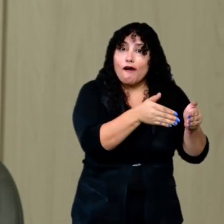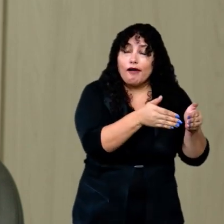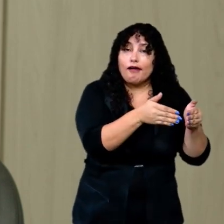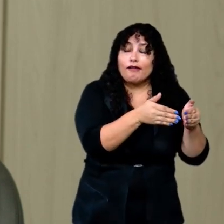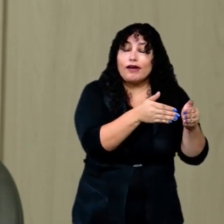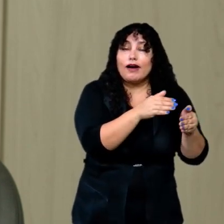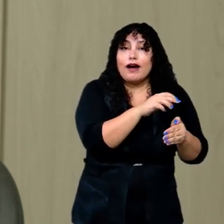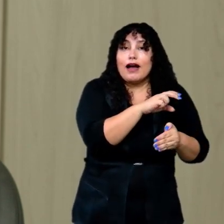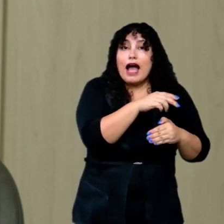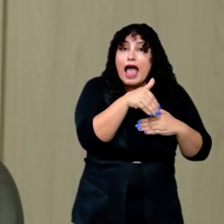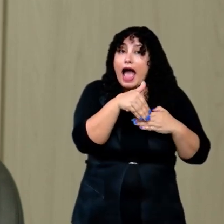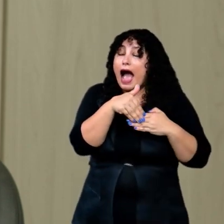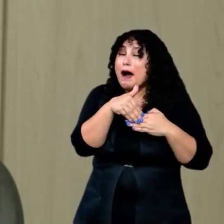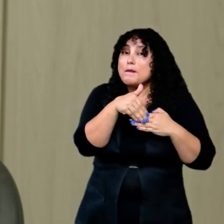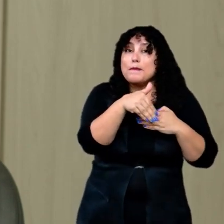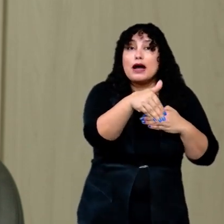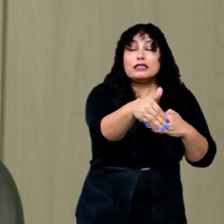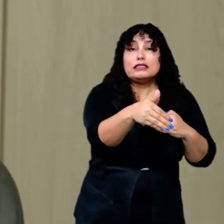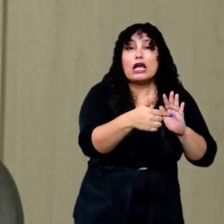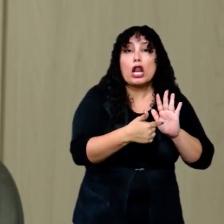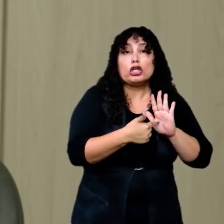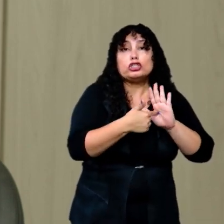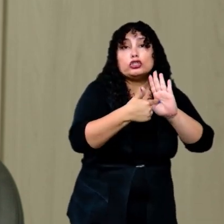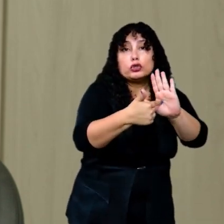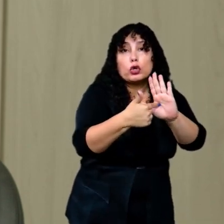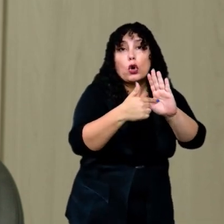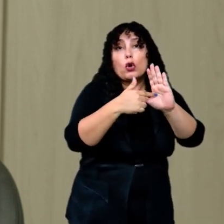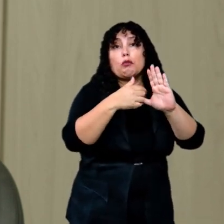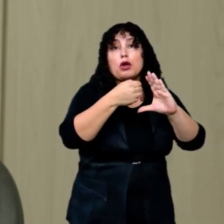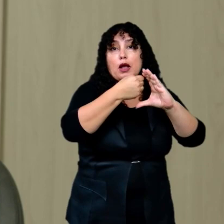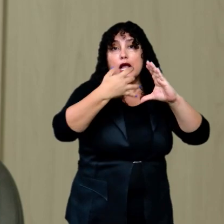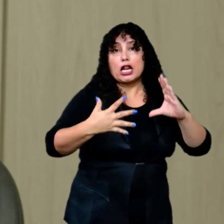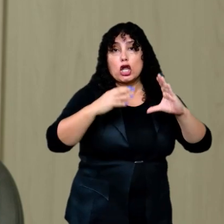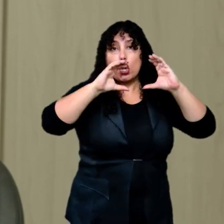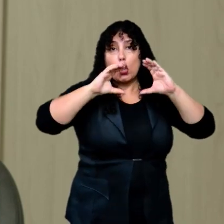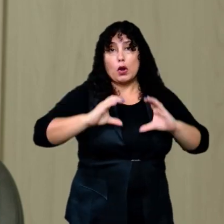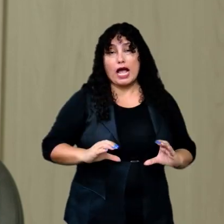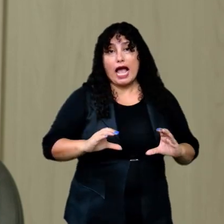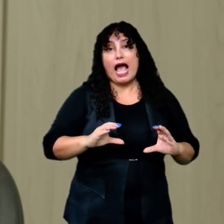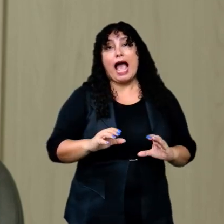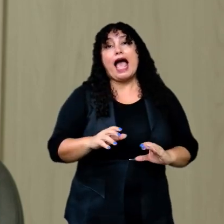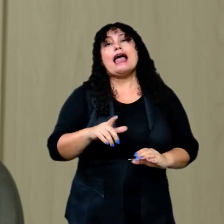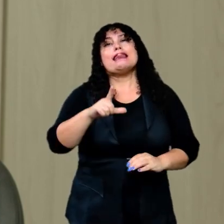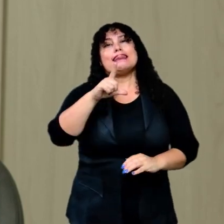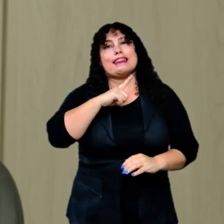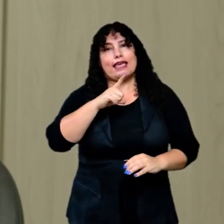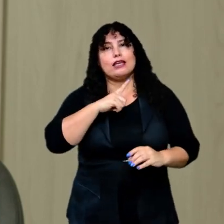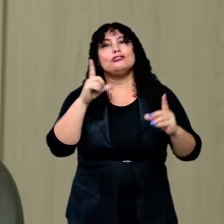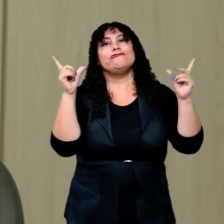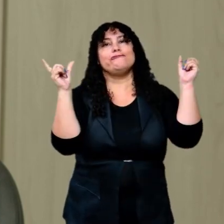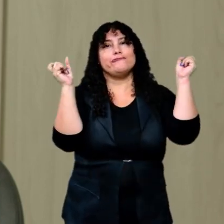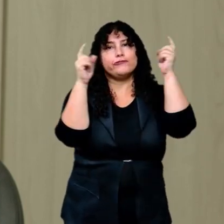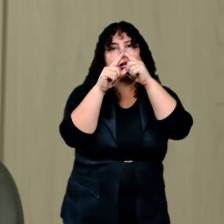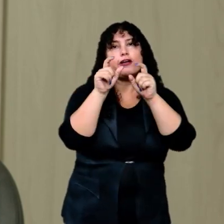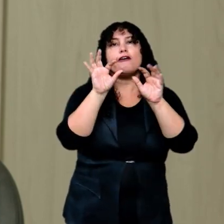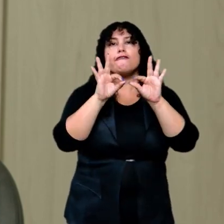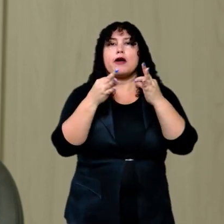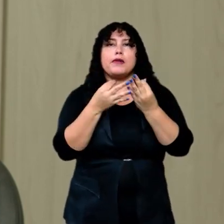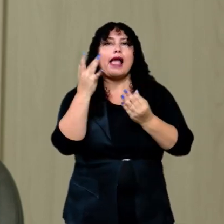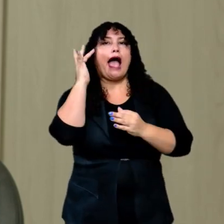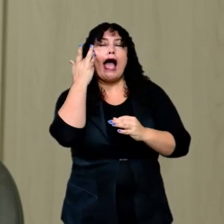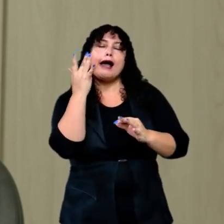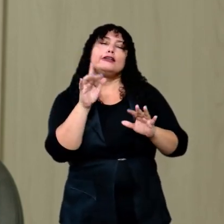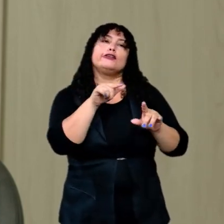e aí, a partir daí, ela apresentar algum desses comportamentos. Então, por isso que ainda há essa dificuldade de muitas famílias acharem, o